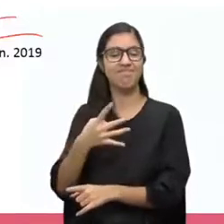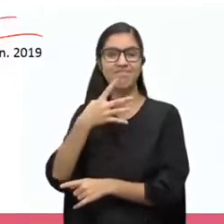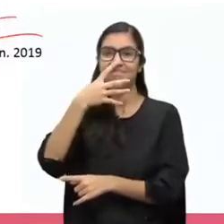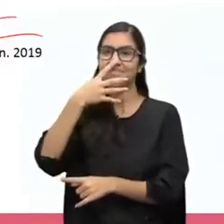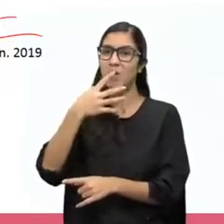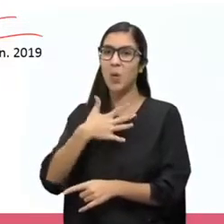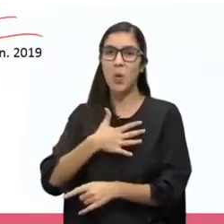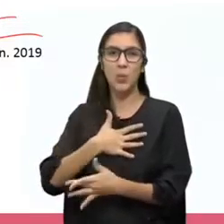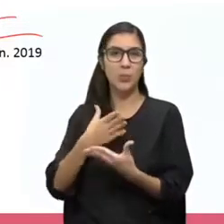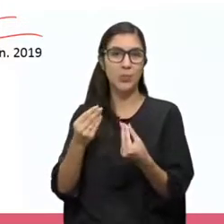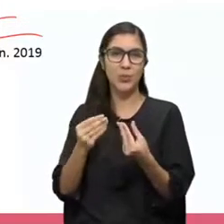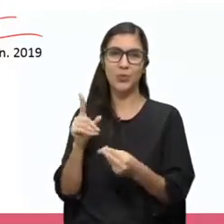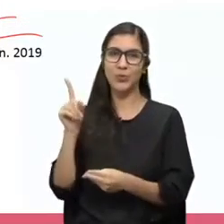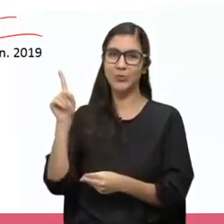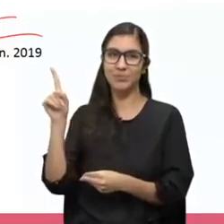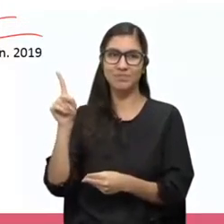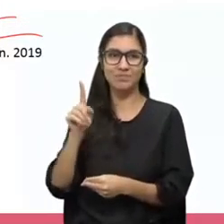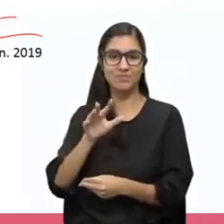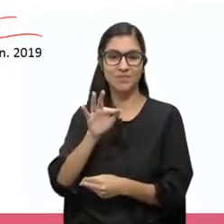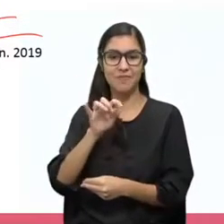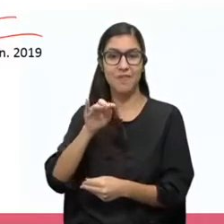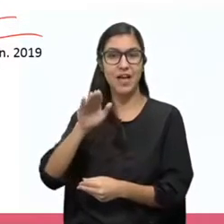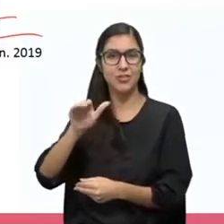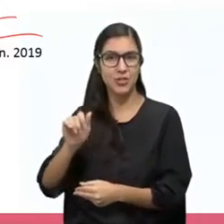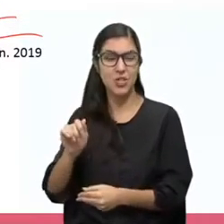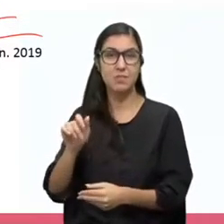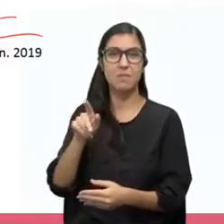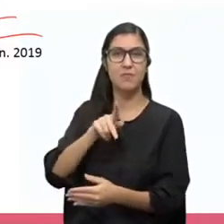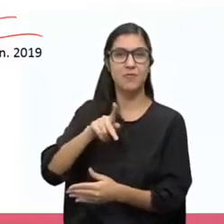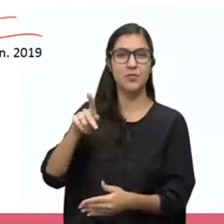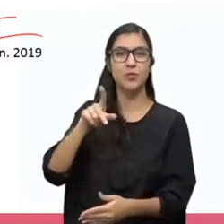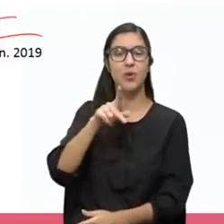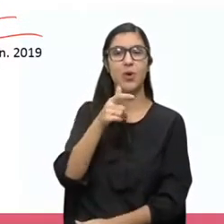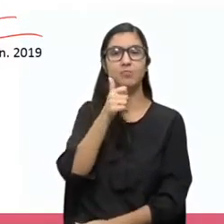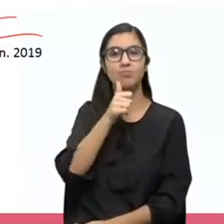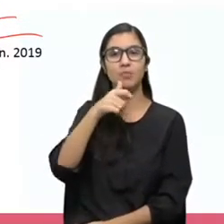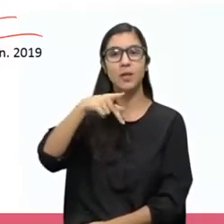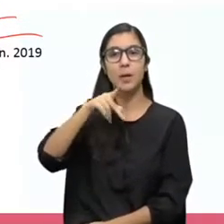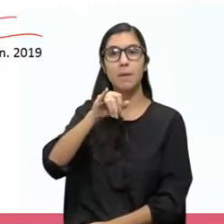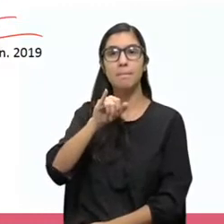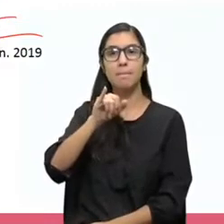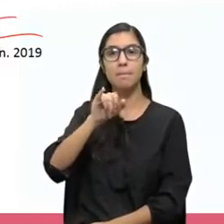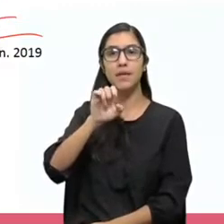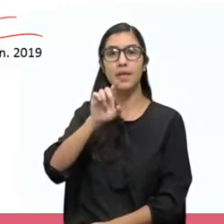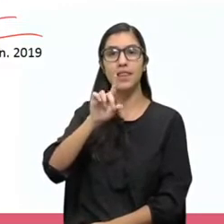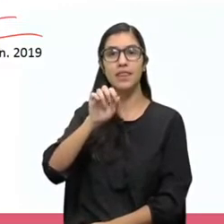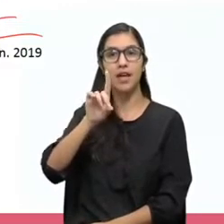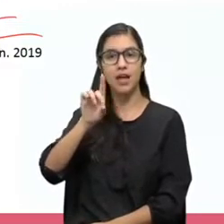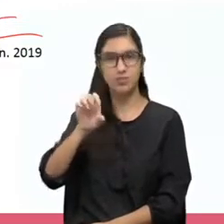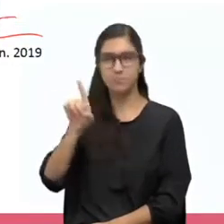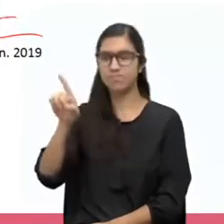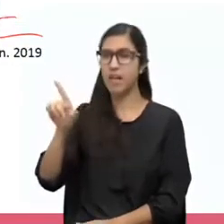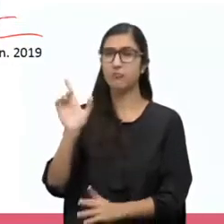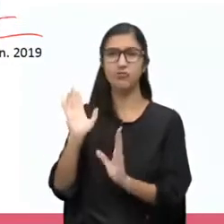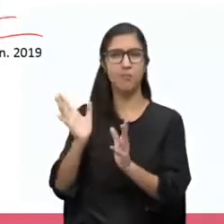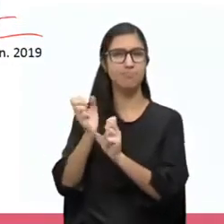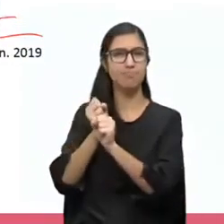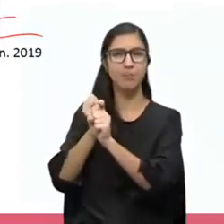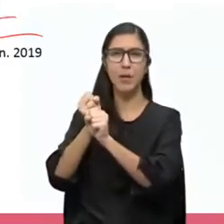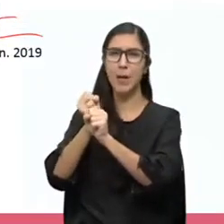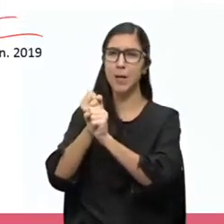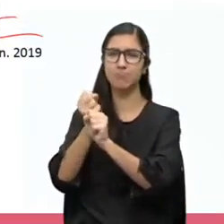admiração pela Fátima, pela professora Piedade, que são muito tempo na área,